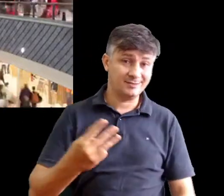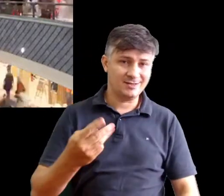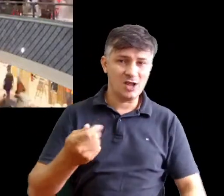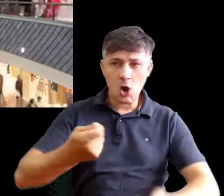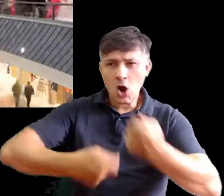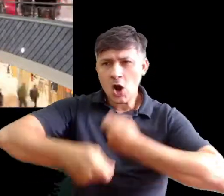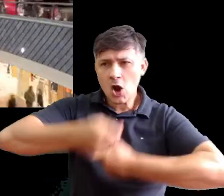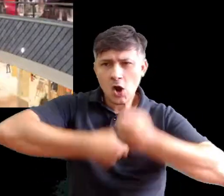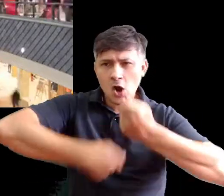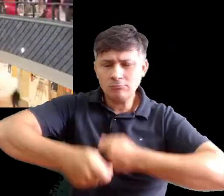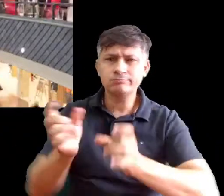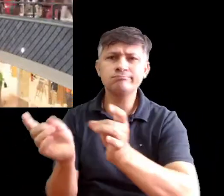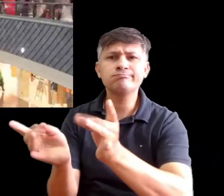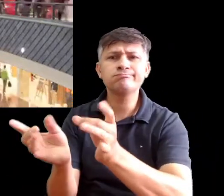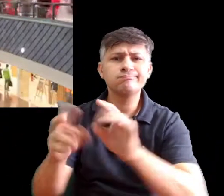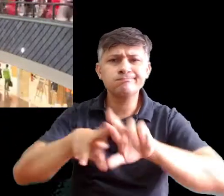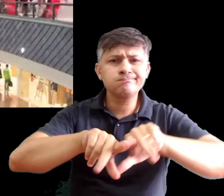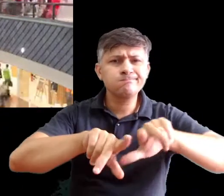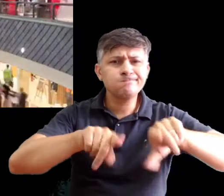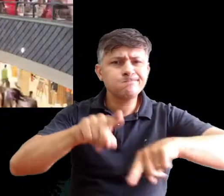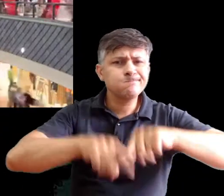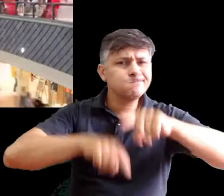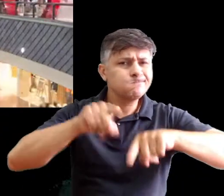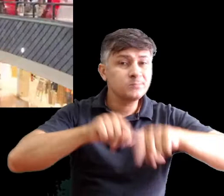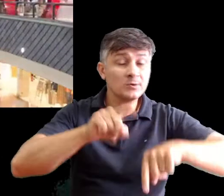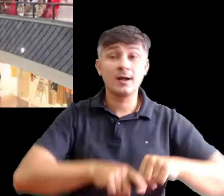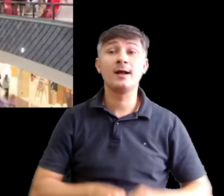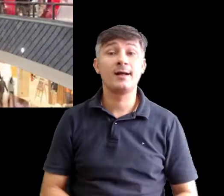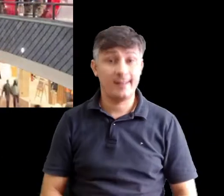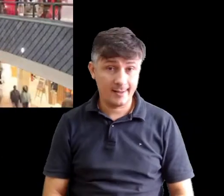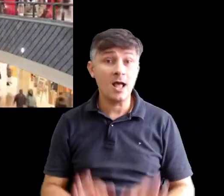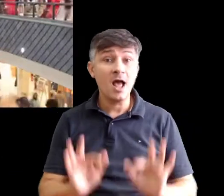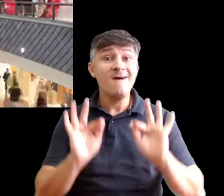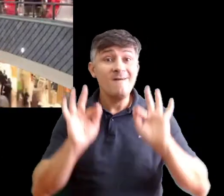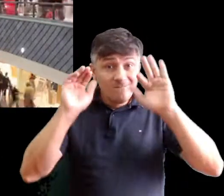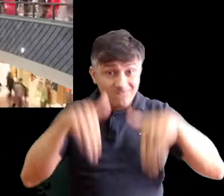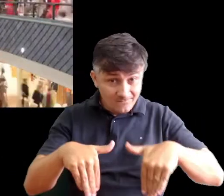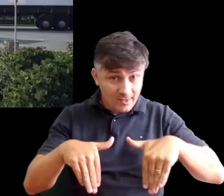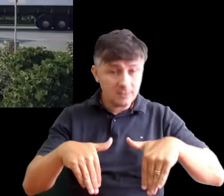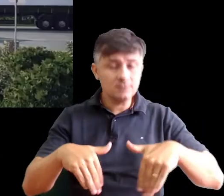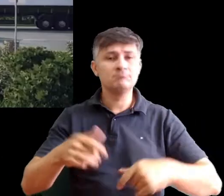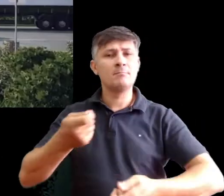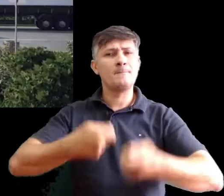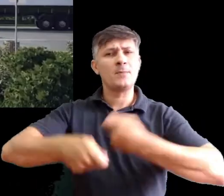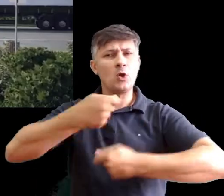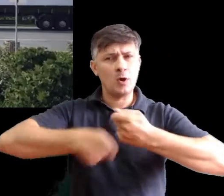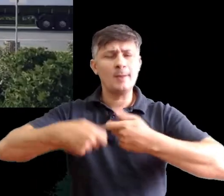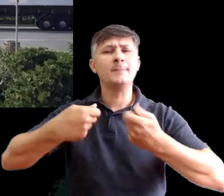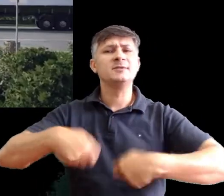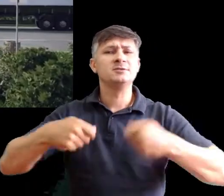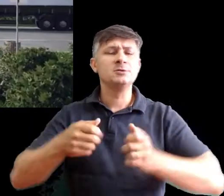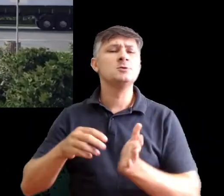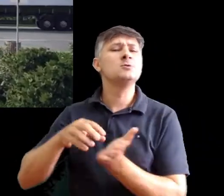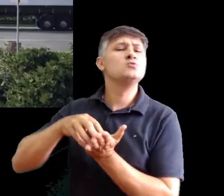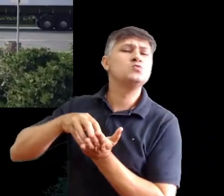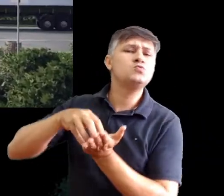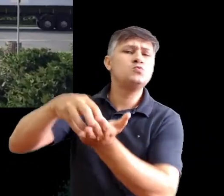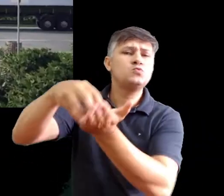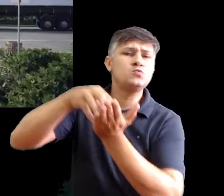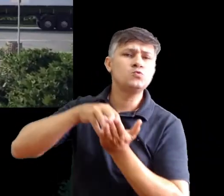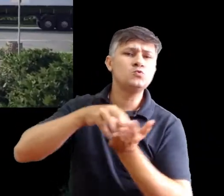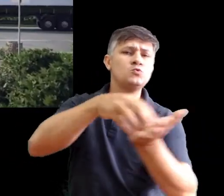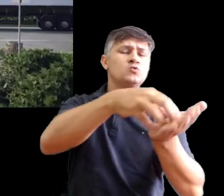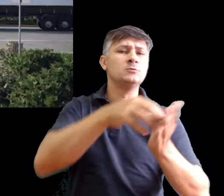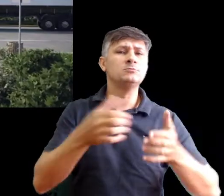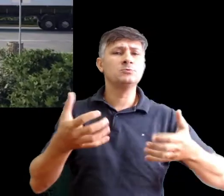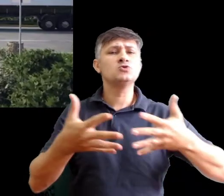das mercadorias. Antes de chegar ao consumidor final, as mercadorias precisam ser transportadas e distribuídas às